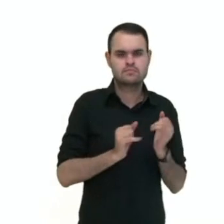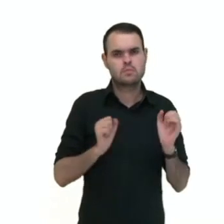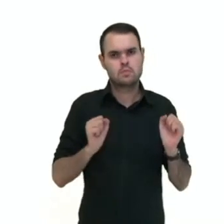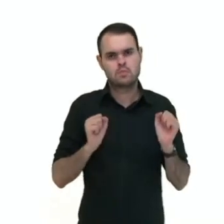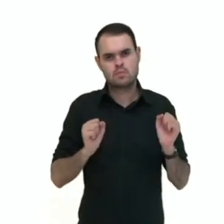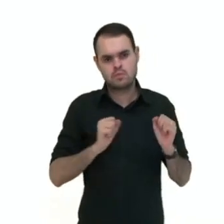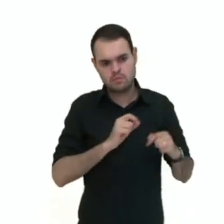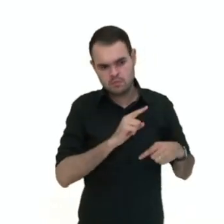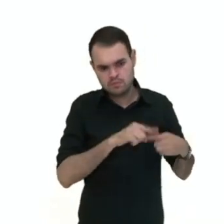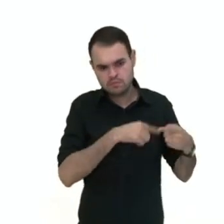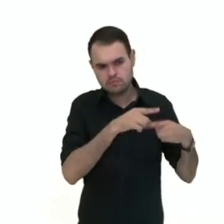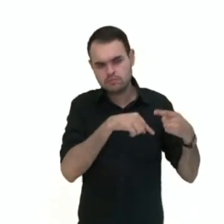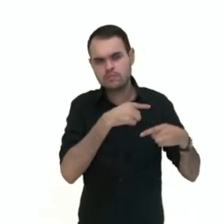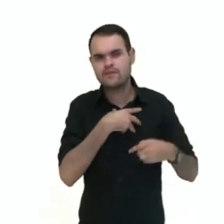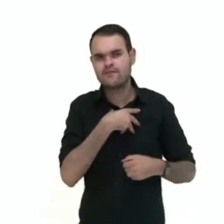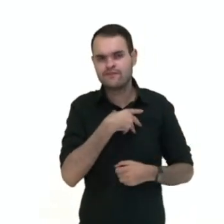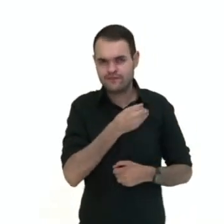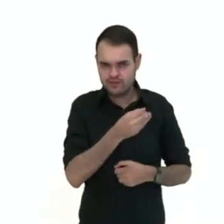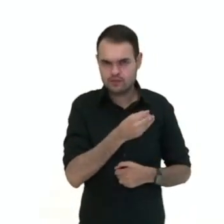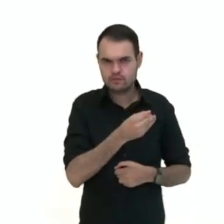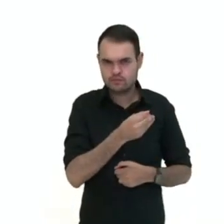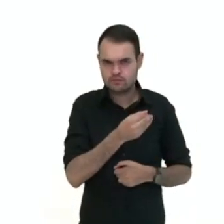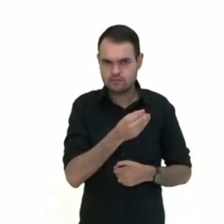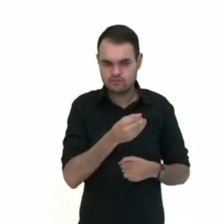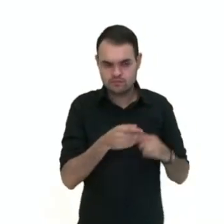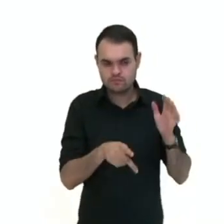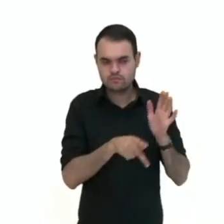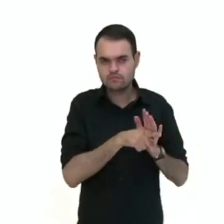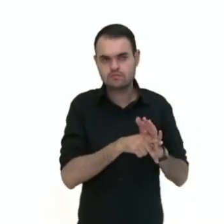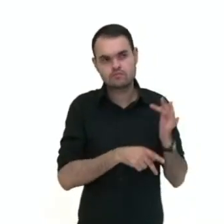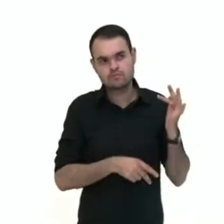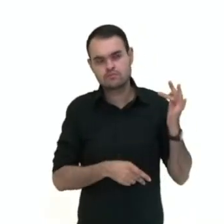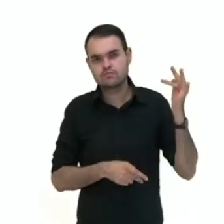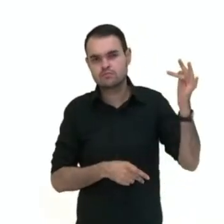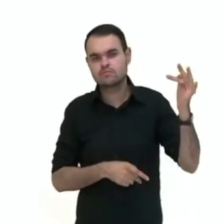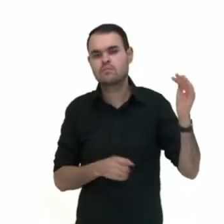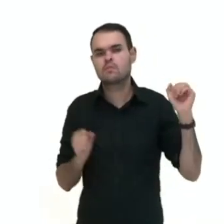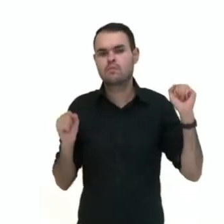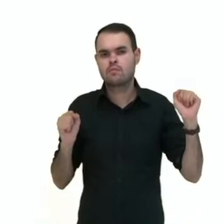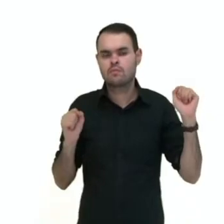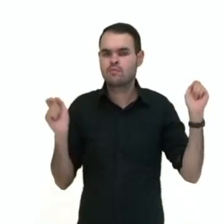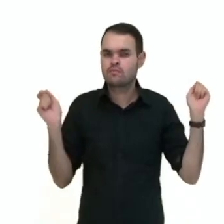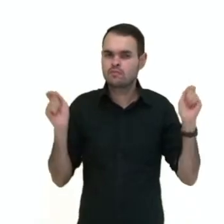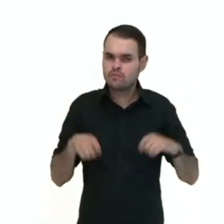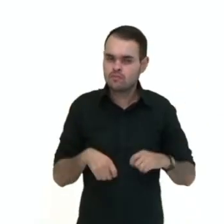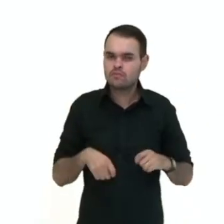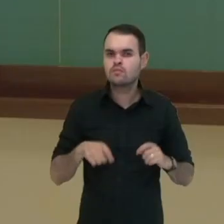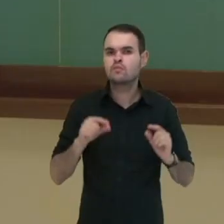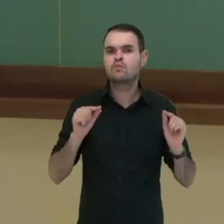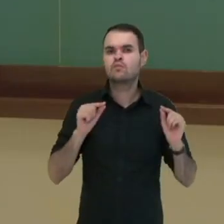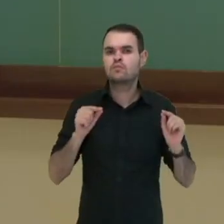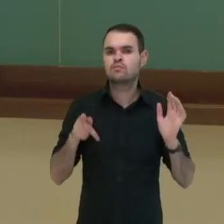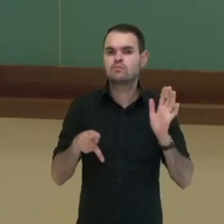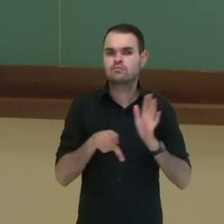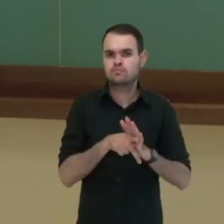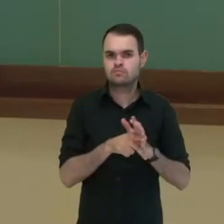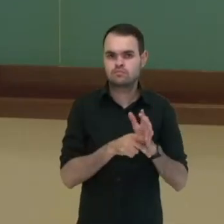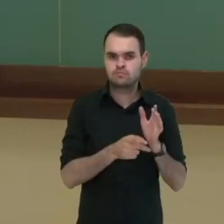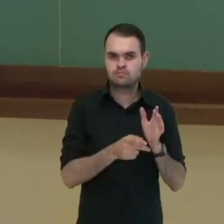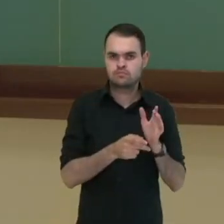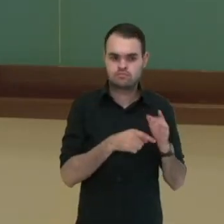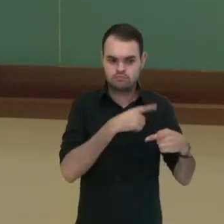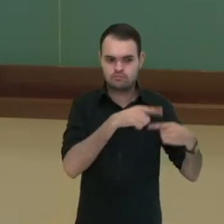reproduzir, que vai gerar filhos, descendentes férteis, para que no futuro também tenha a capacidade de se reproduzir,